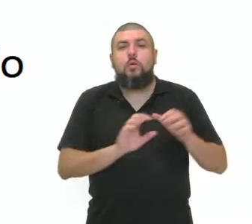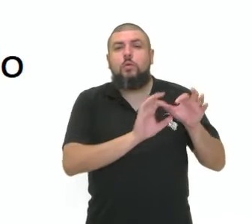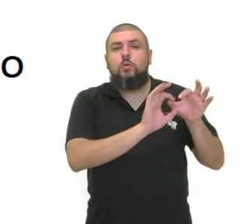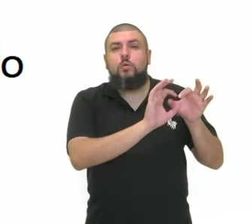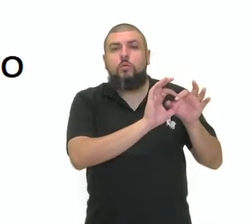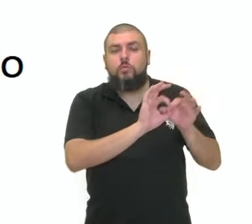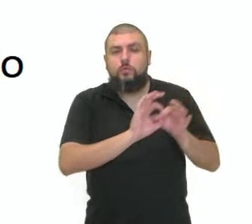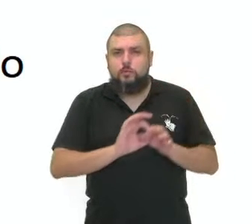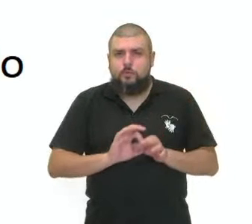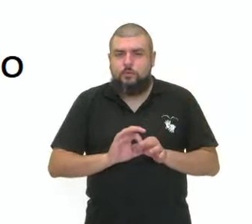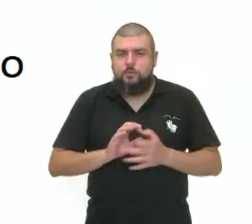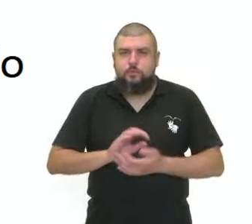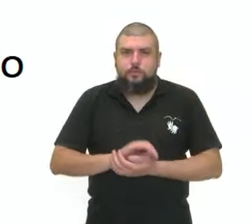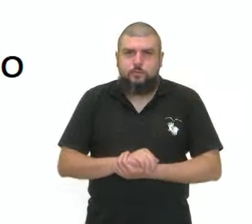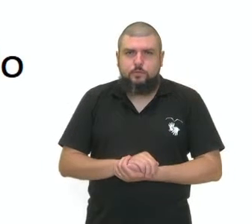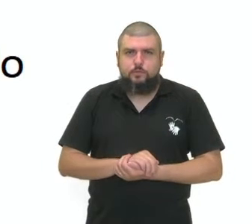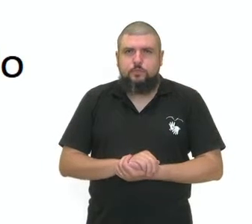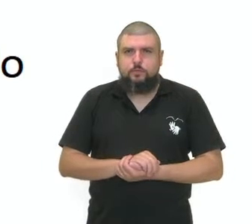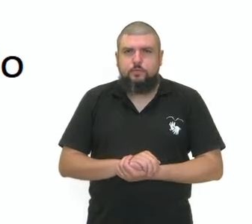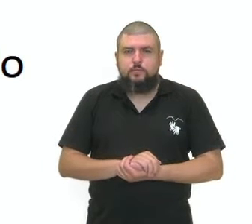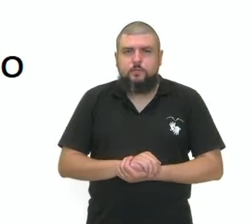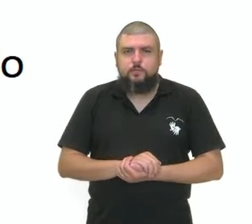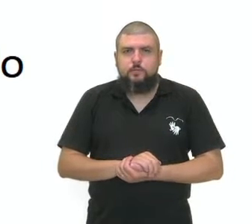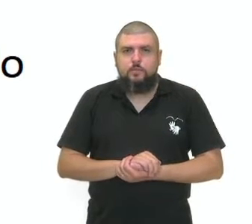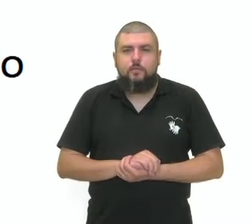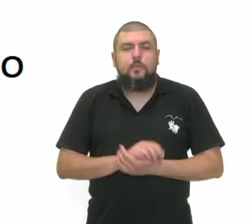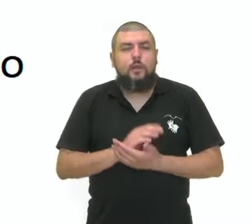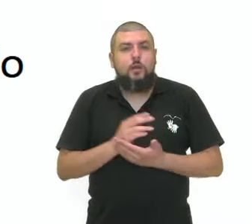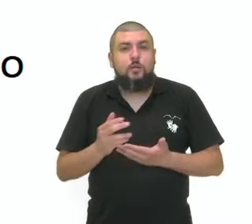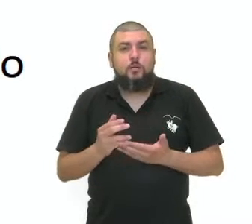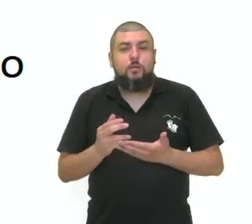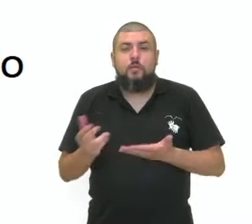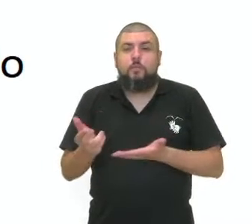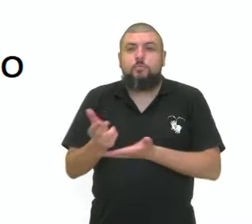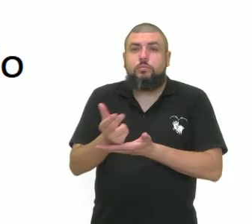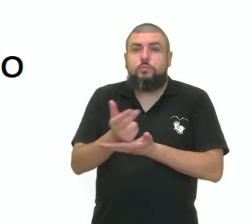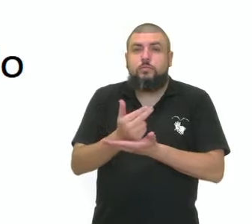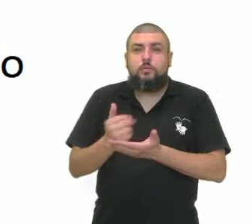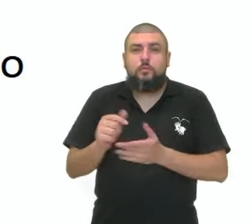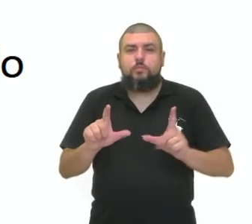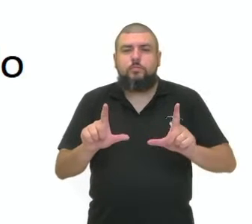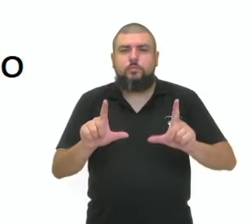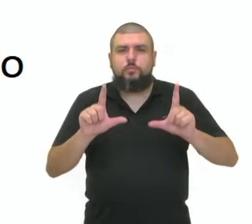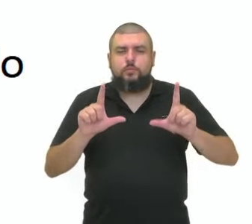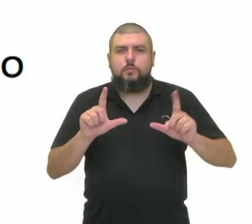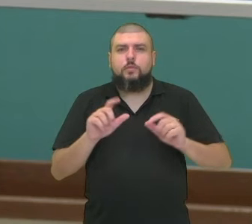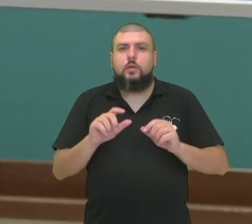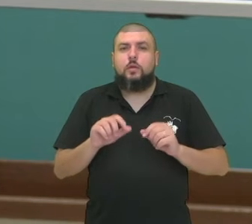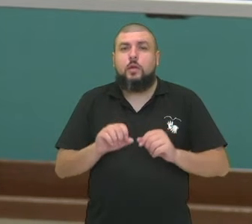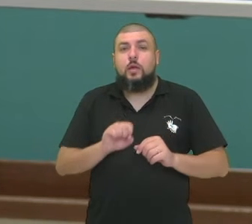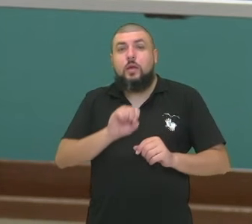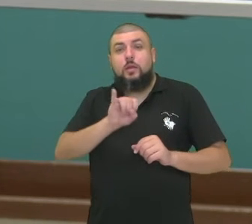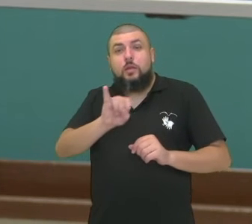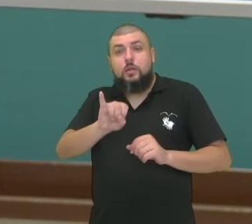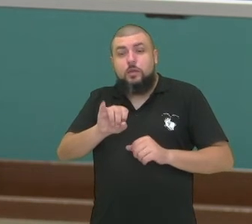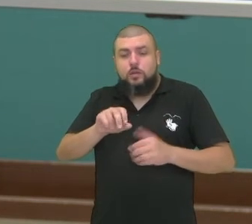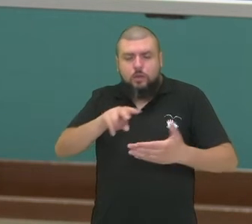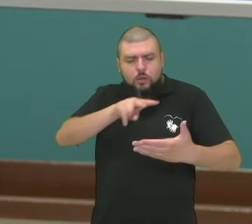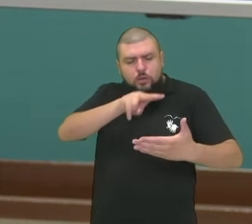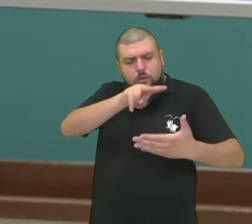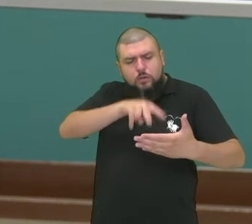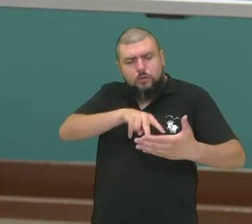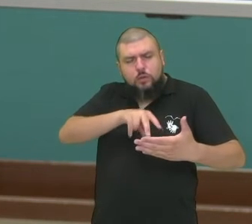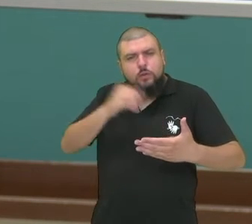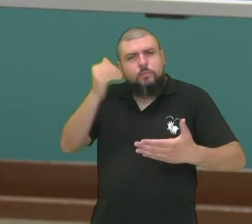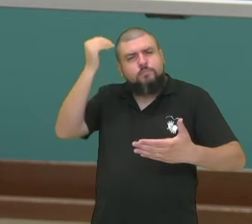de produção. Então, o sentido proposto por uma charge terá resultado se o interlocutor souber algo